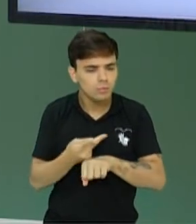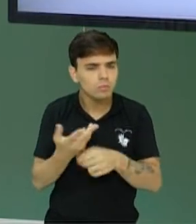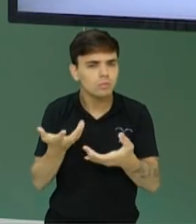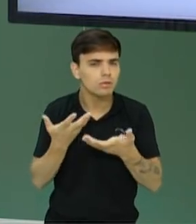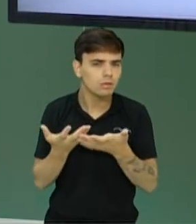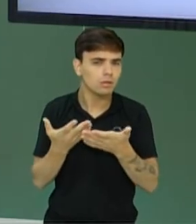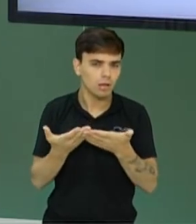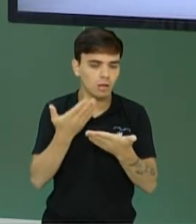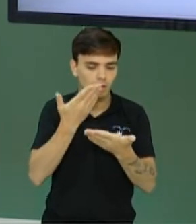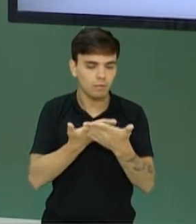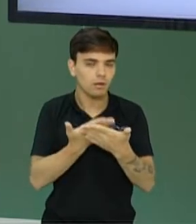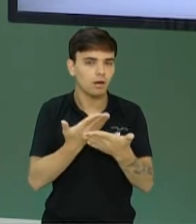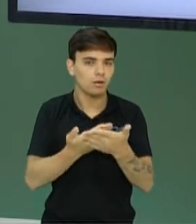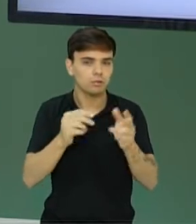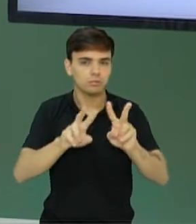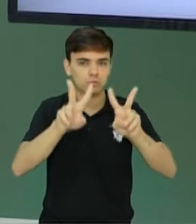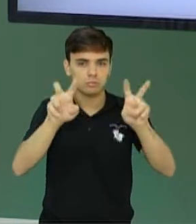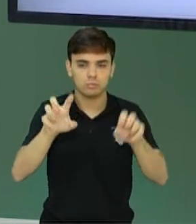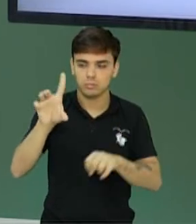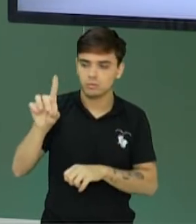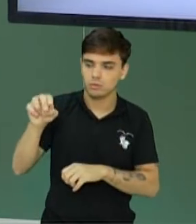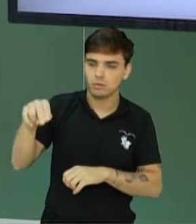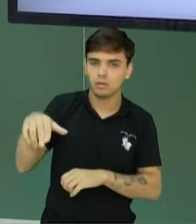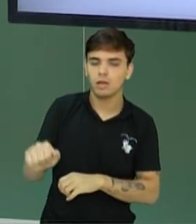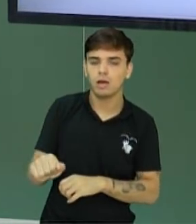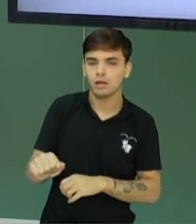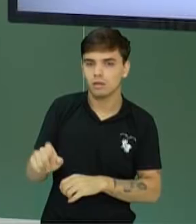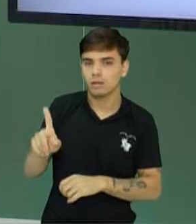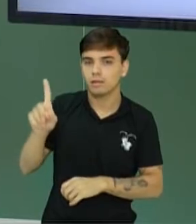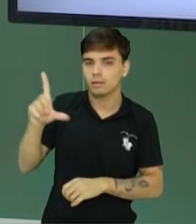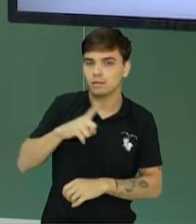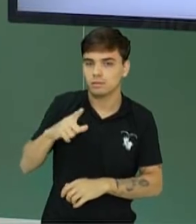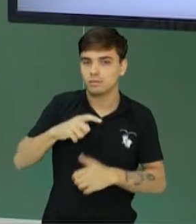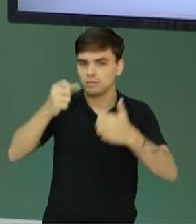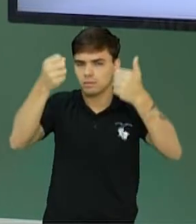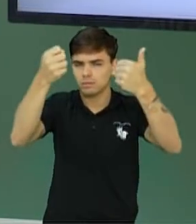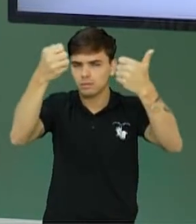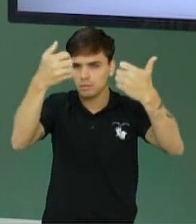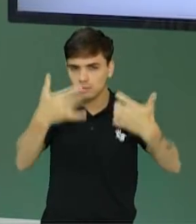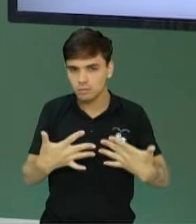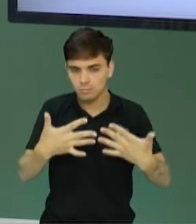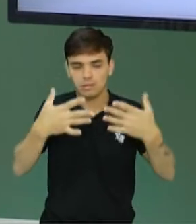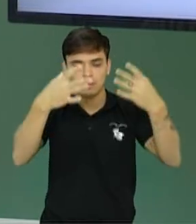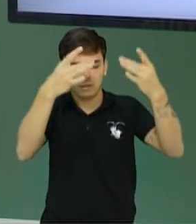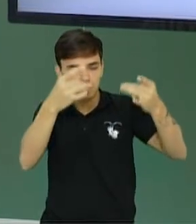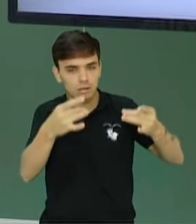a aula que nós falamos sobre a estrutura do DNA. Lá está explicado mais